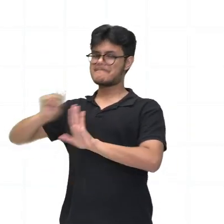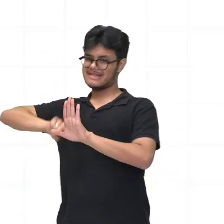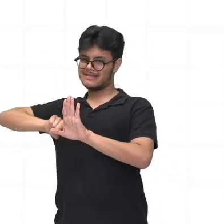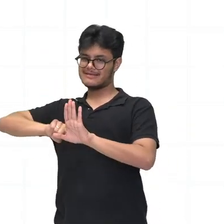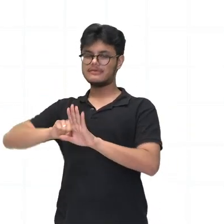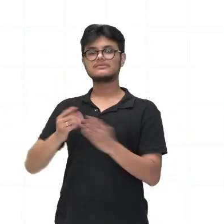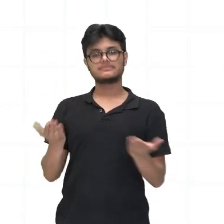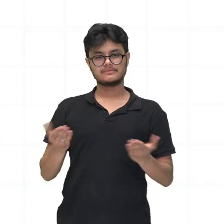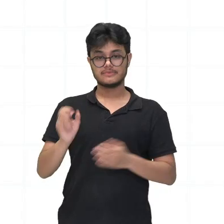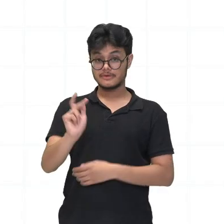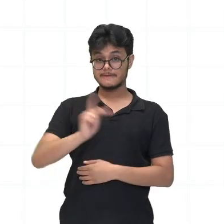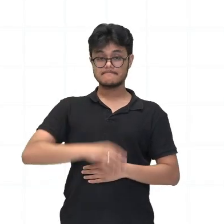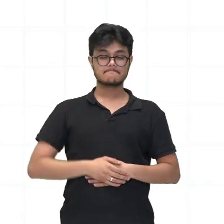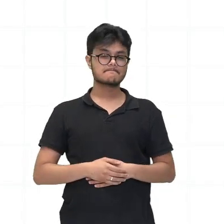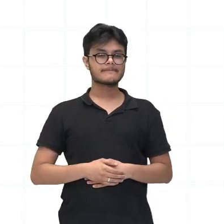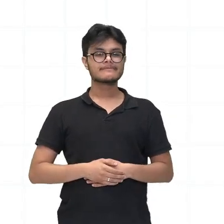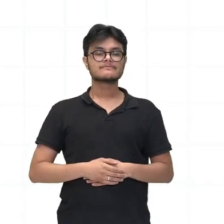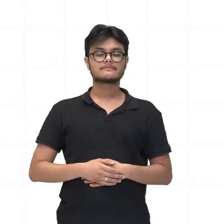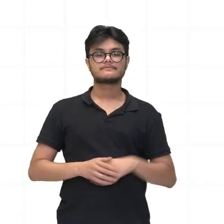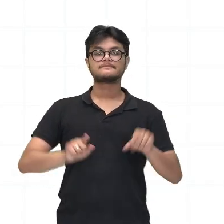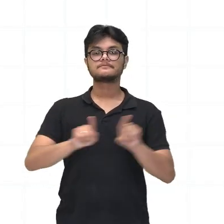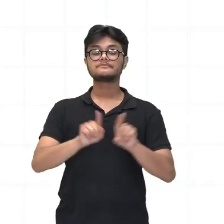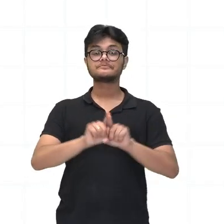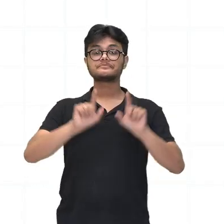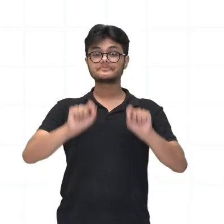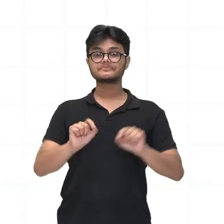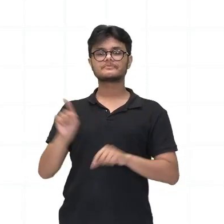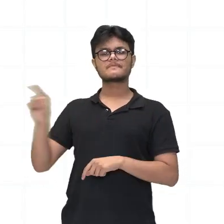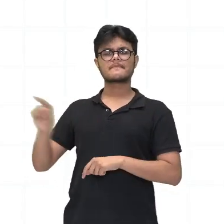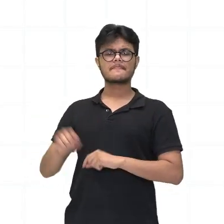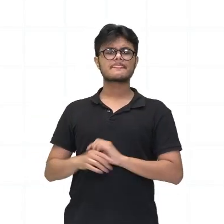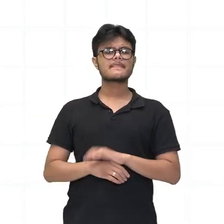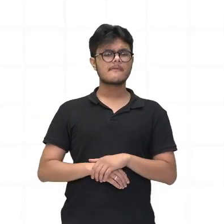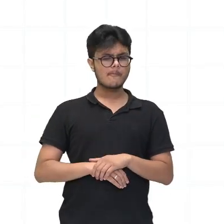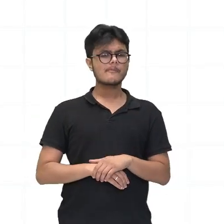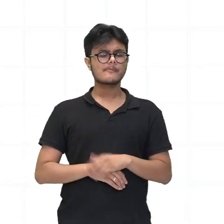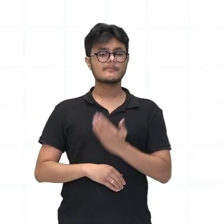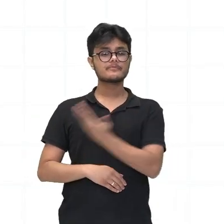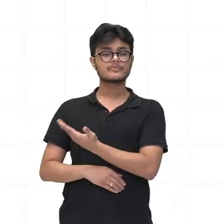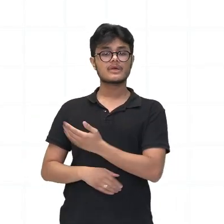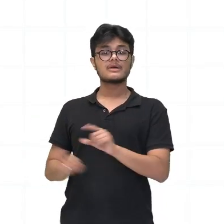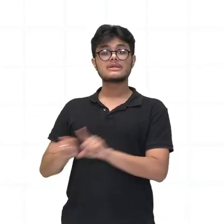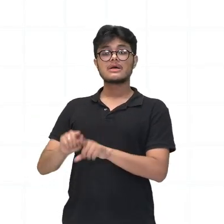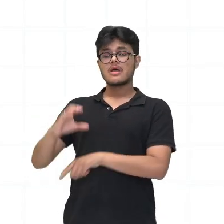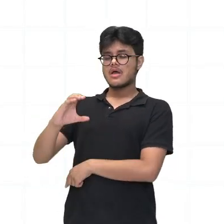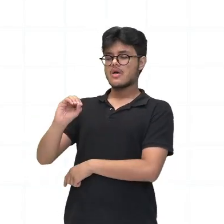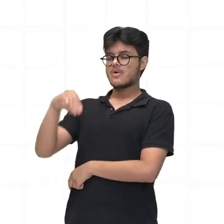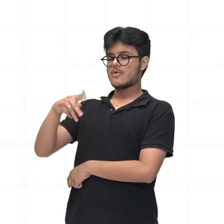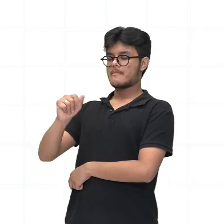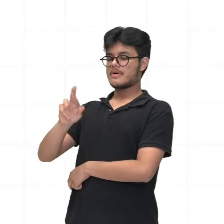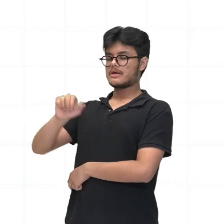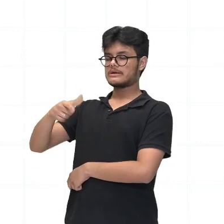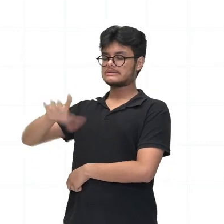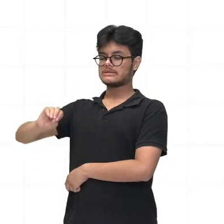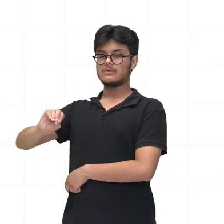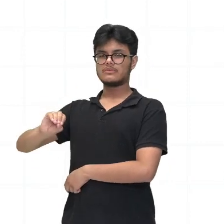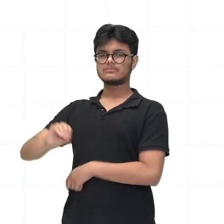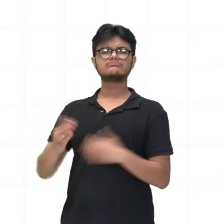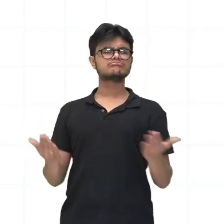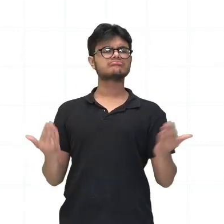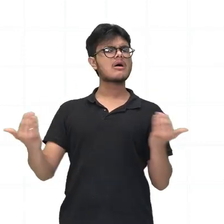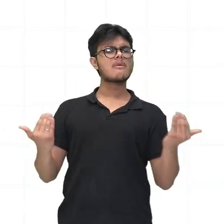Eis aí a metáfora. E aí, ainda nessa última estrofe, nós temos o quê? Uma comparação,